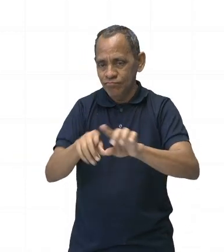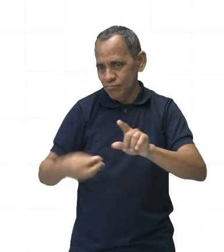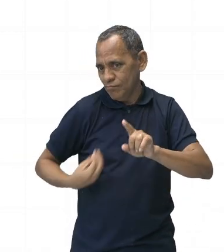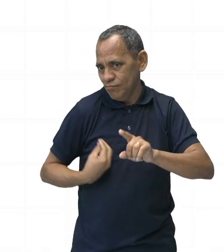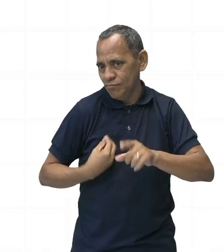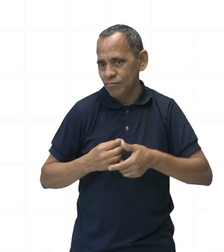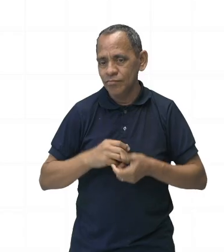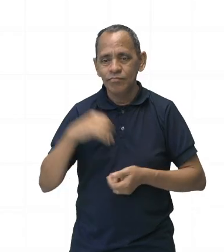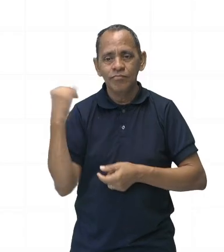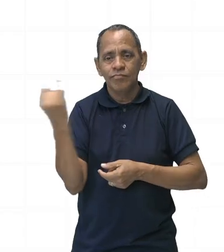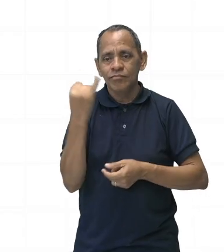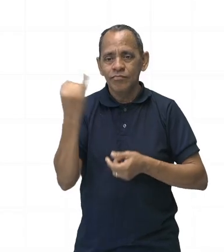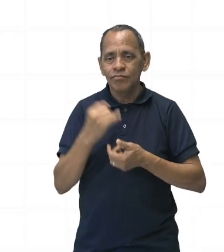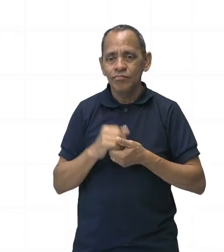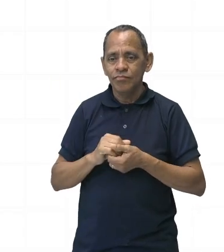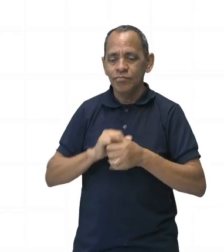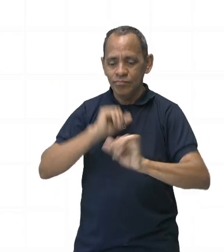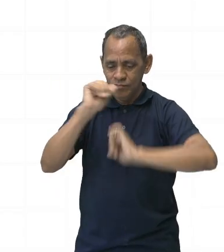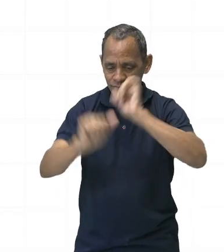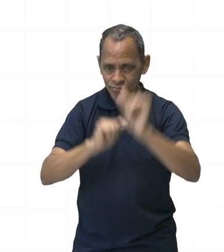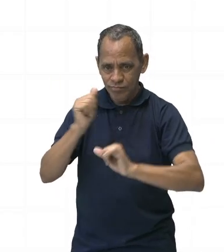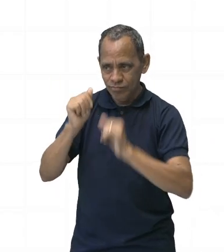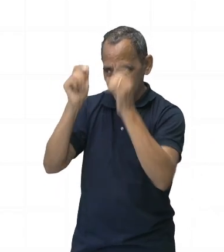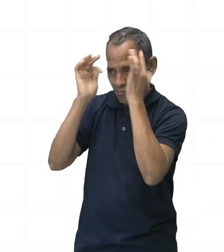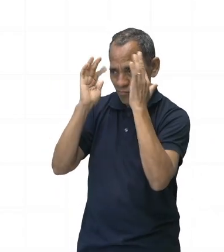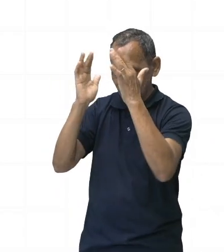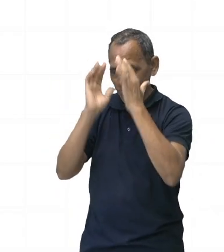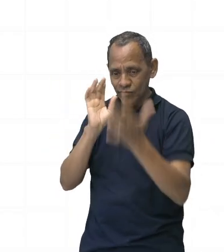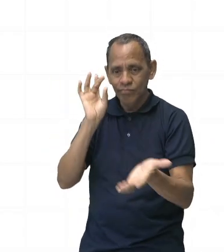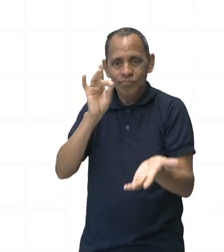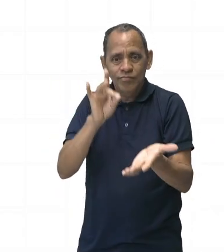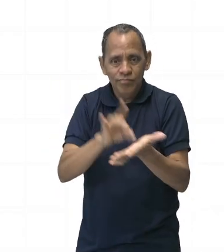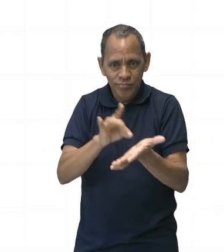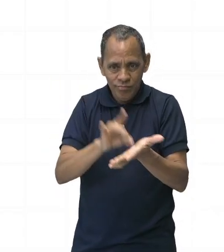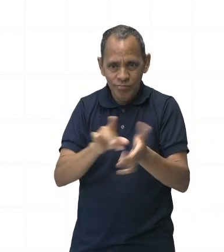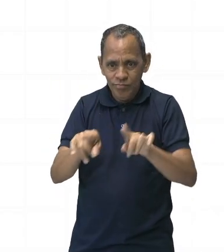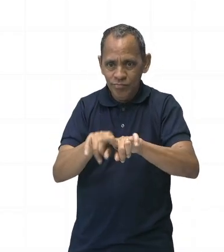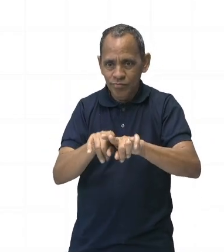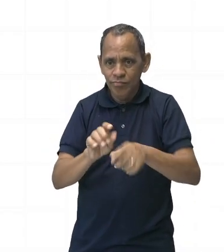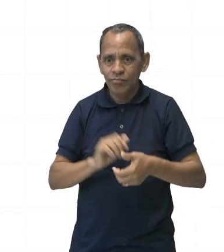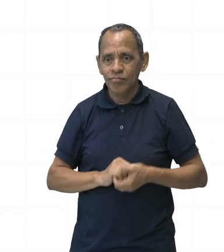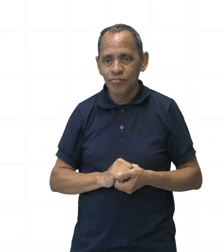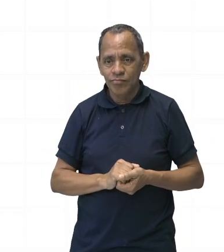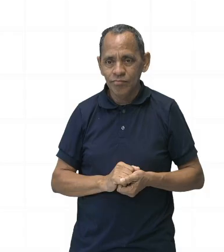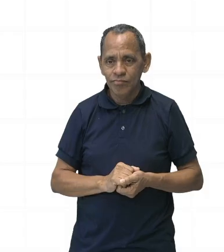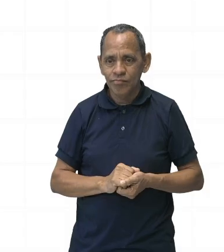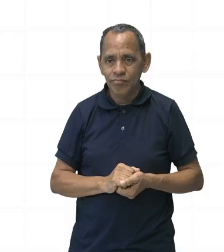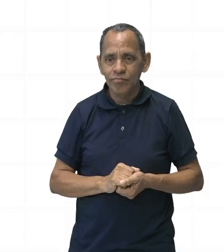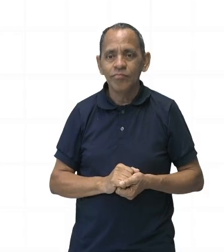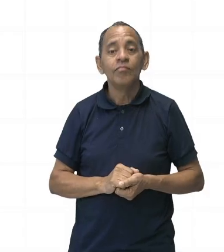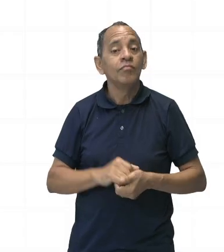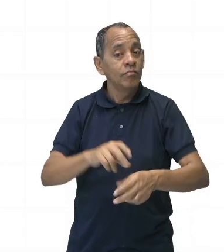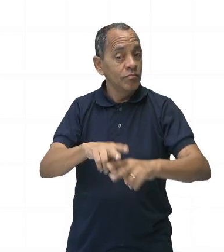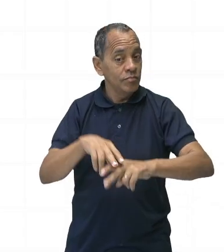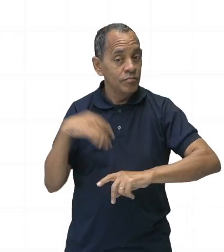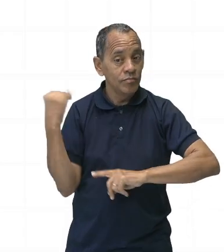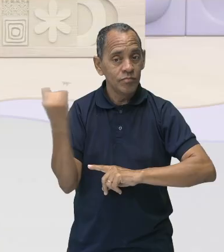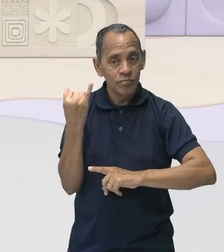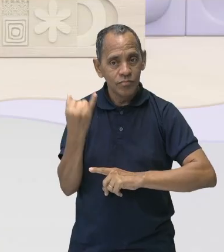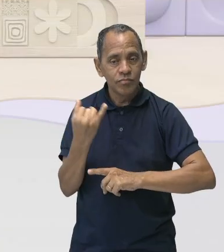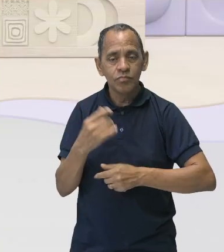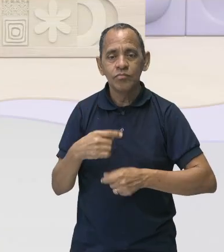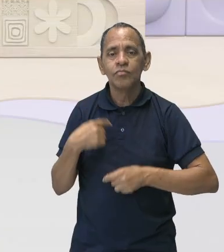para transformações em realidades, ok? Então, é muito importante isso. E aqui nós podemos